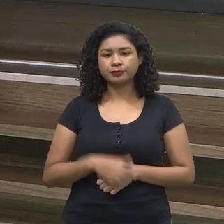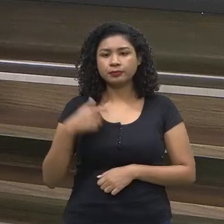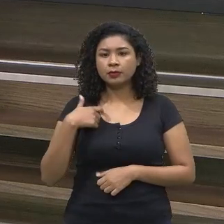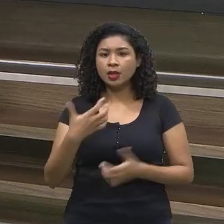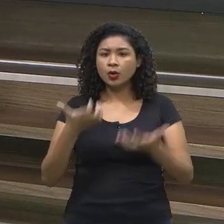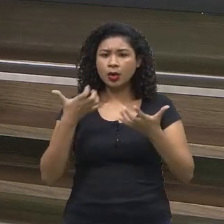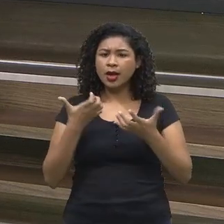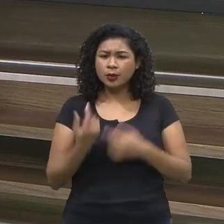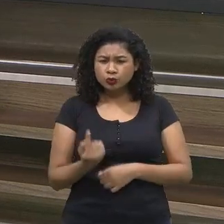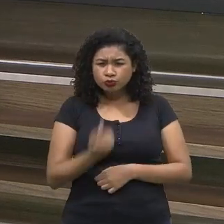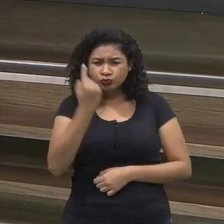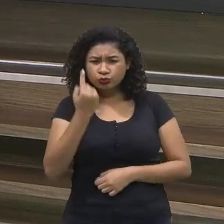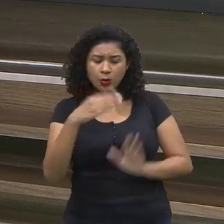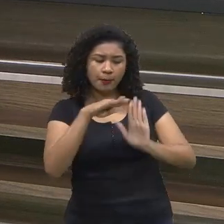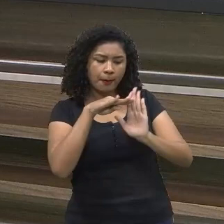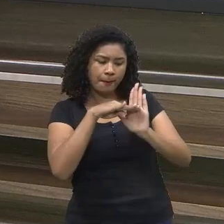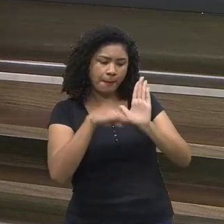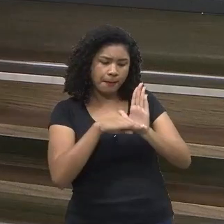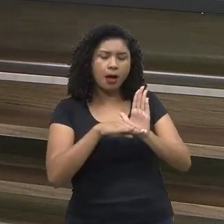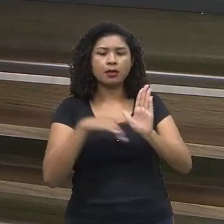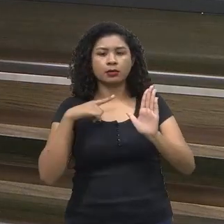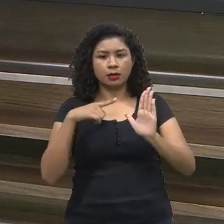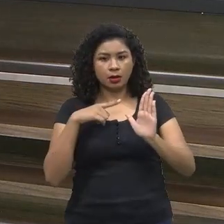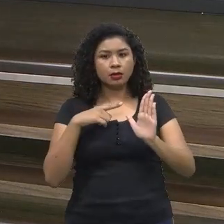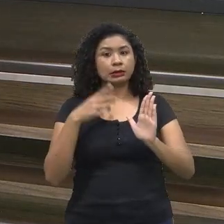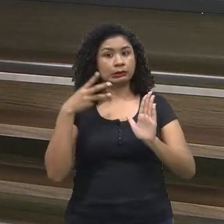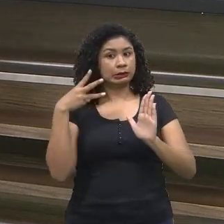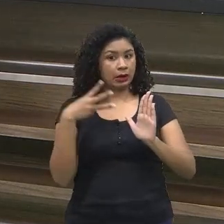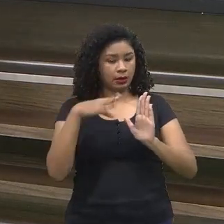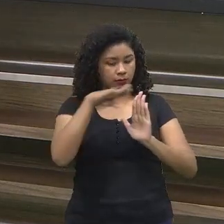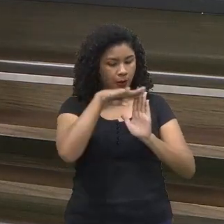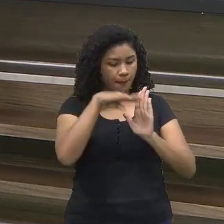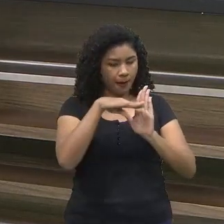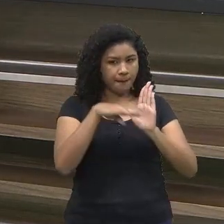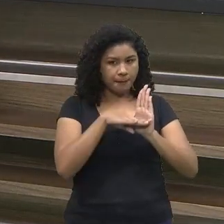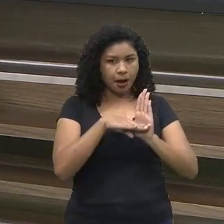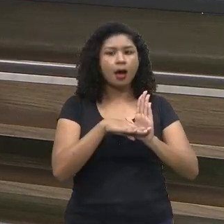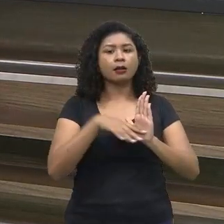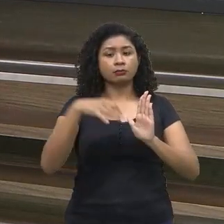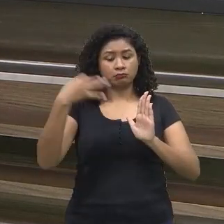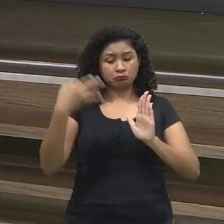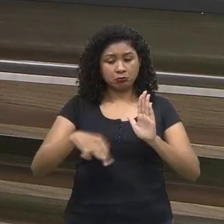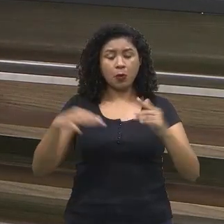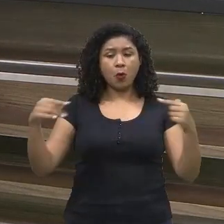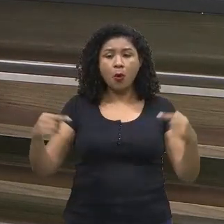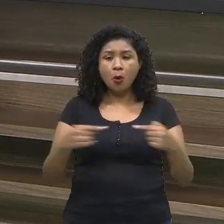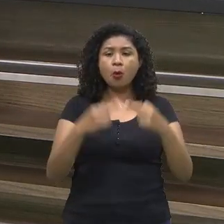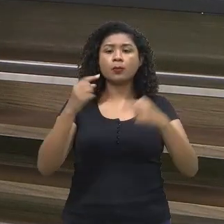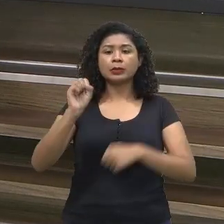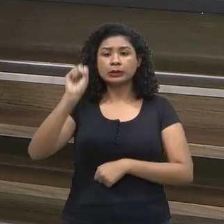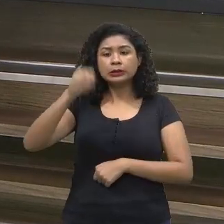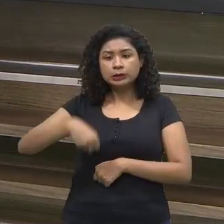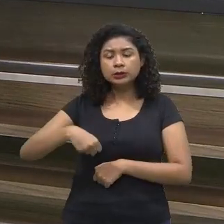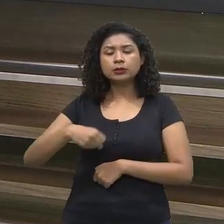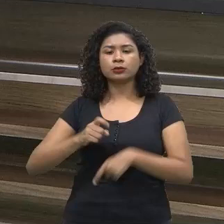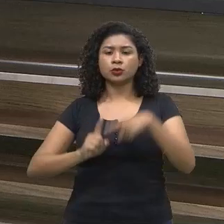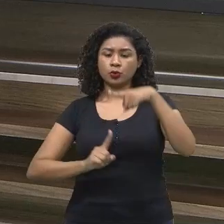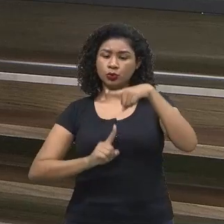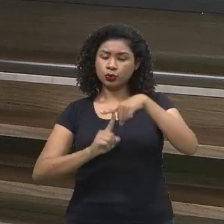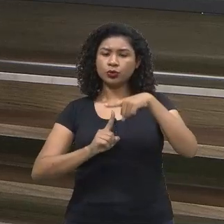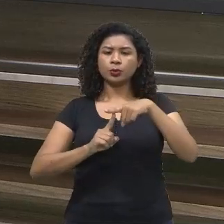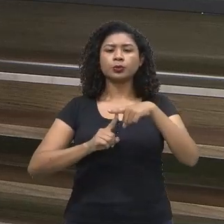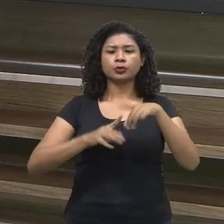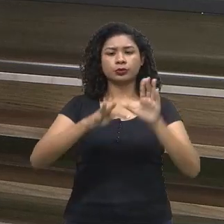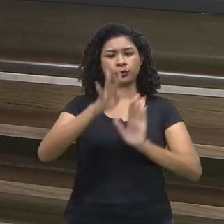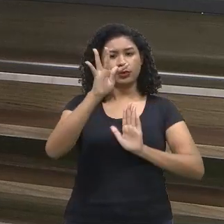diz respeito à narração, ou seja, eu tenho 3 alternativas aí que se relacionam, que estão